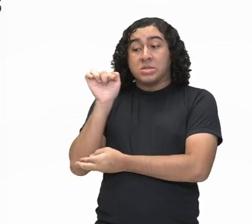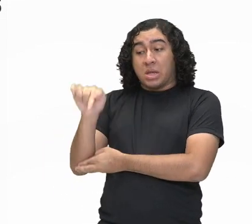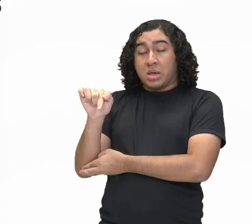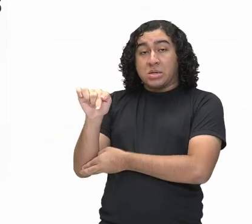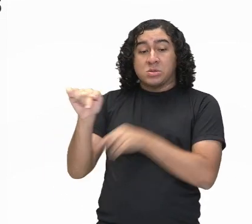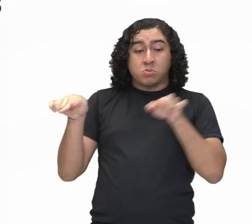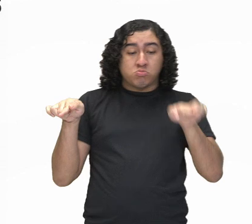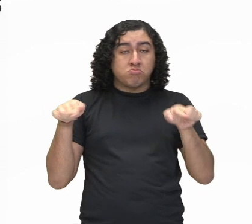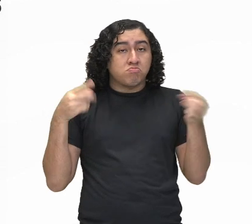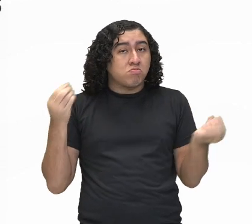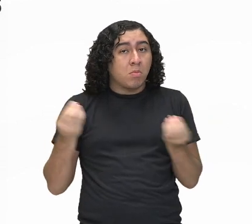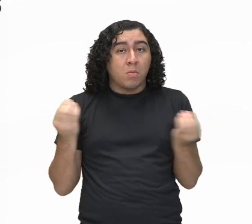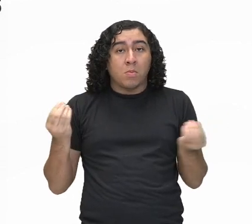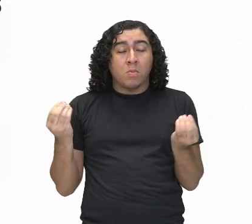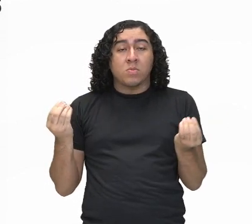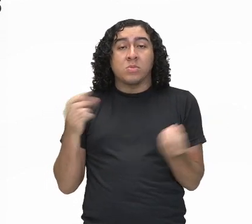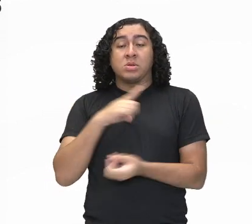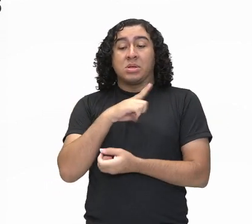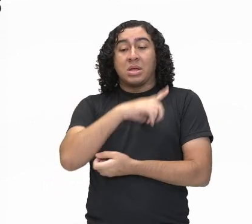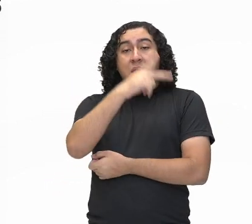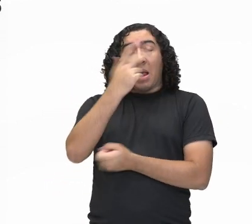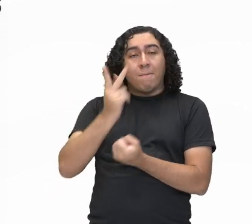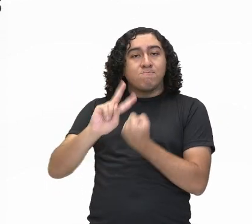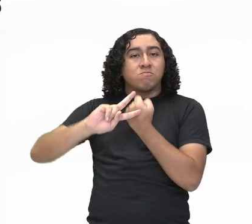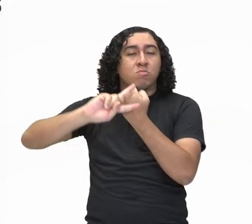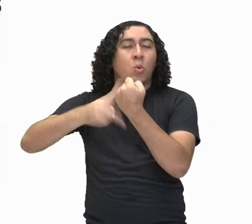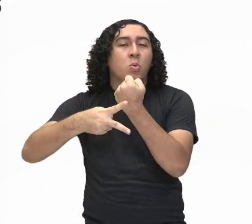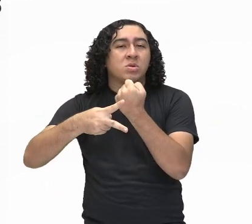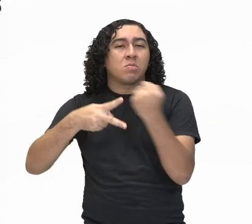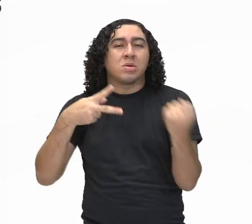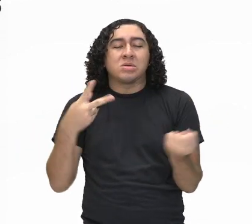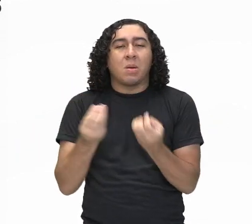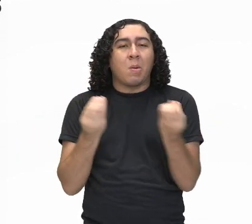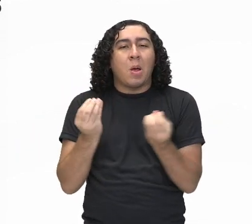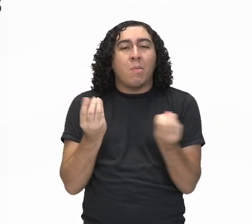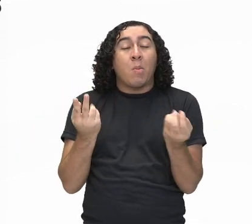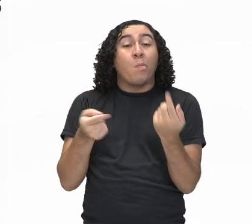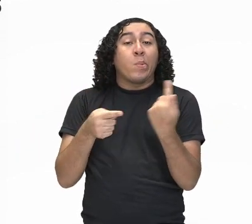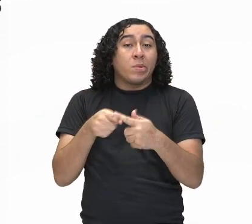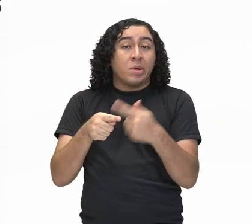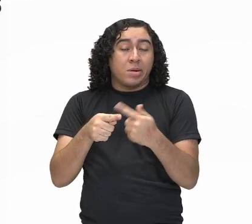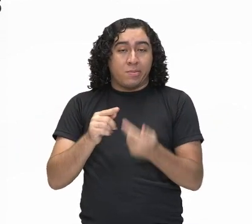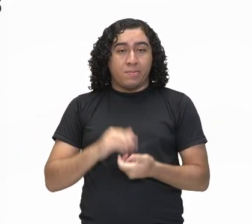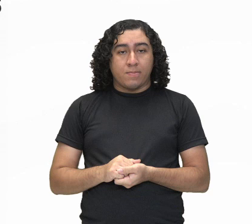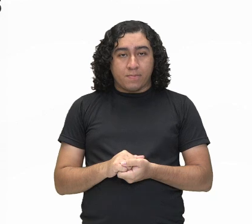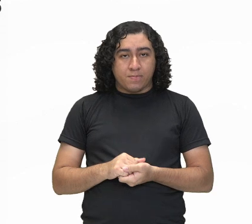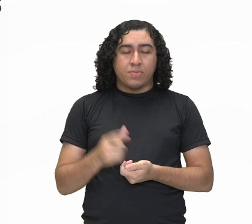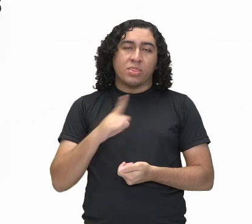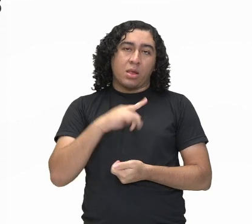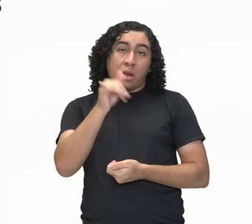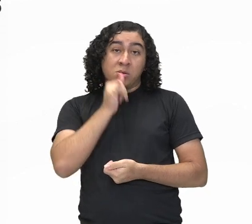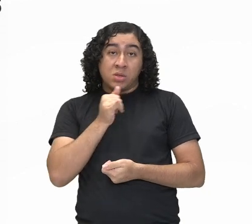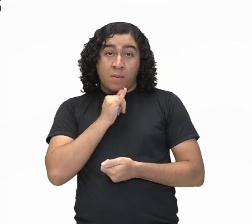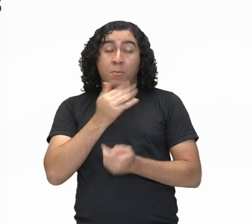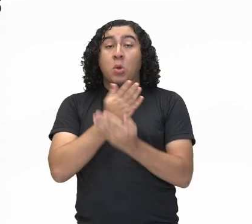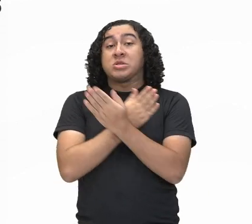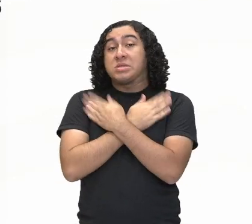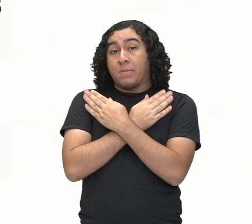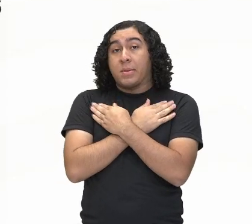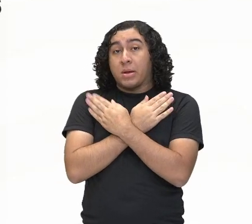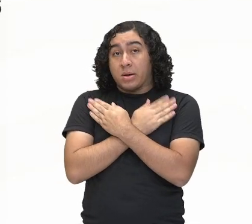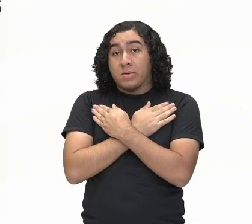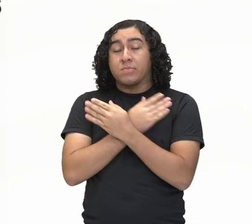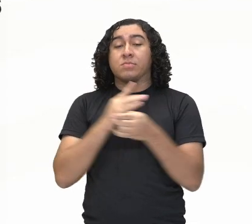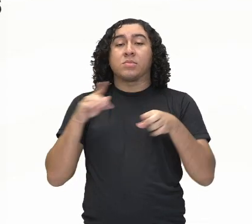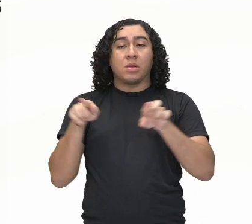nós verificamos os principais fatores repulsivos. Nós temos aí o desemprego,